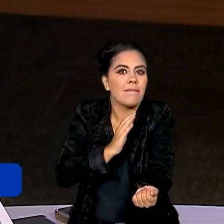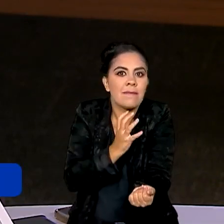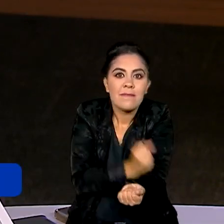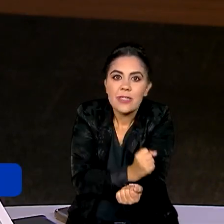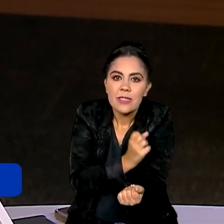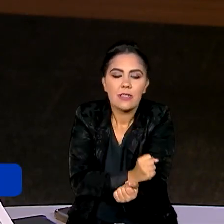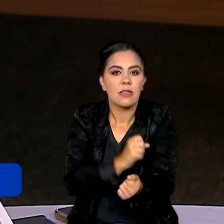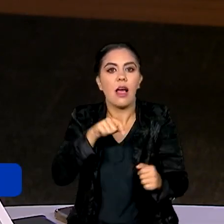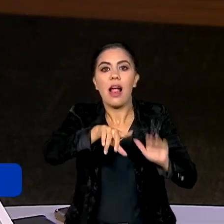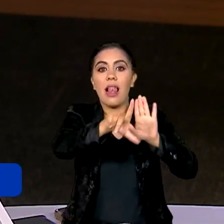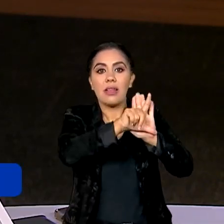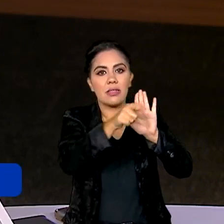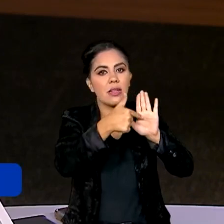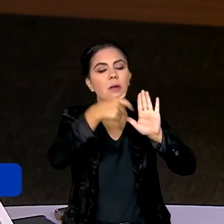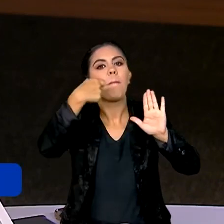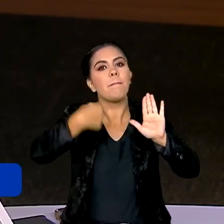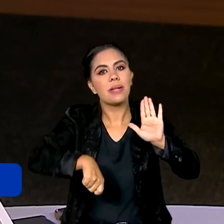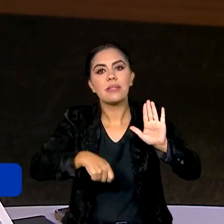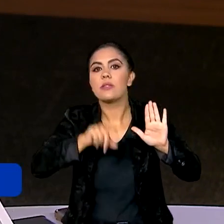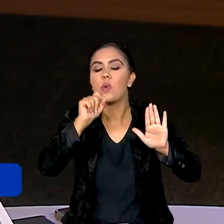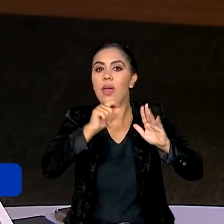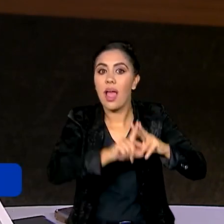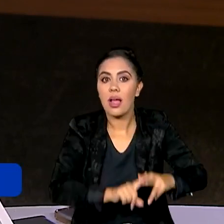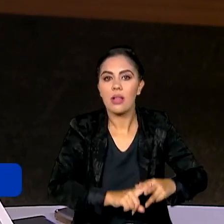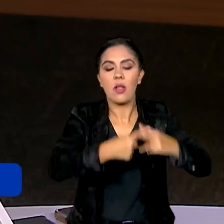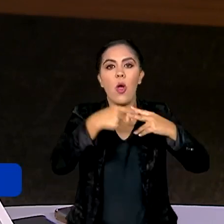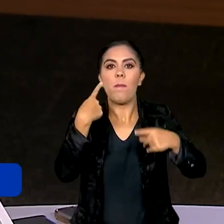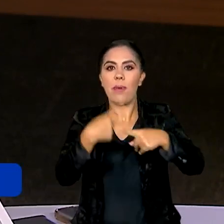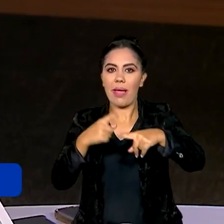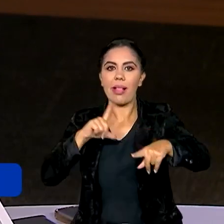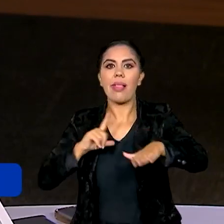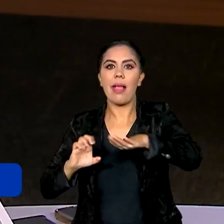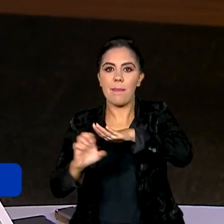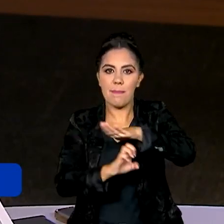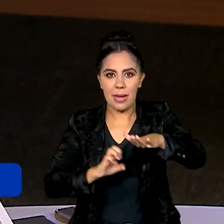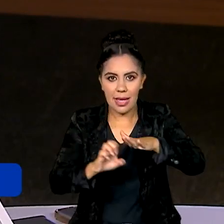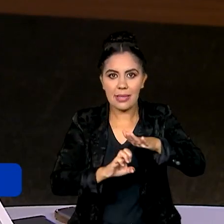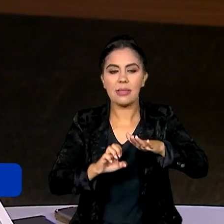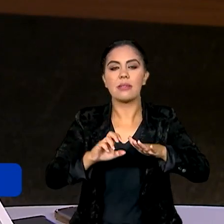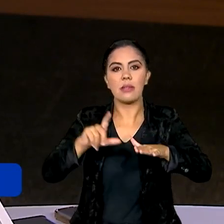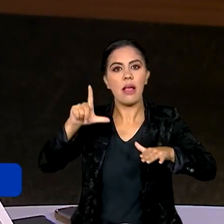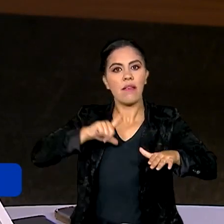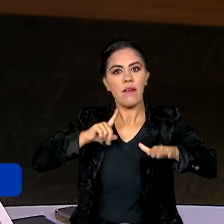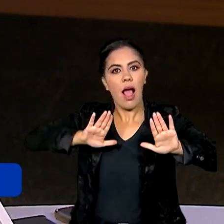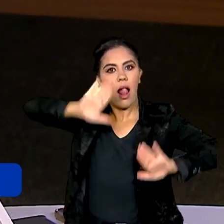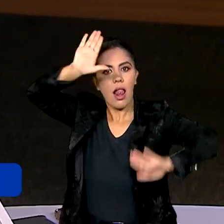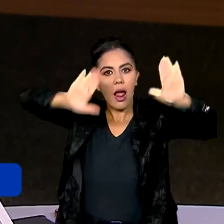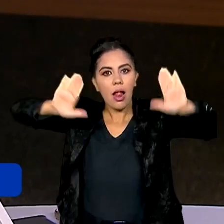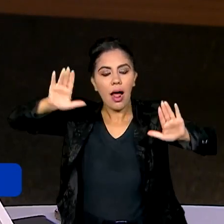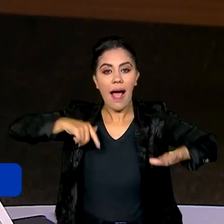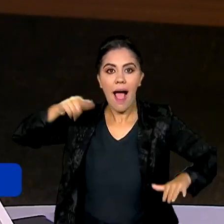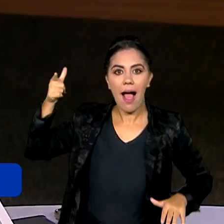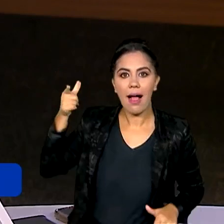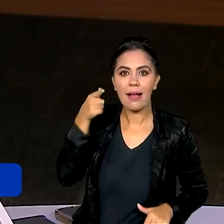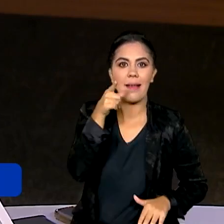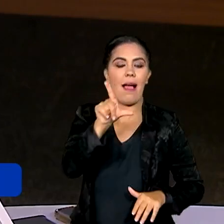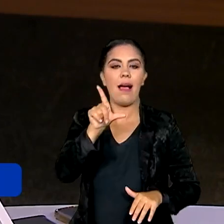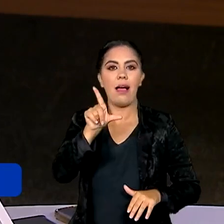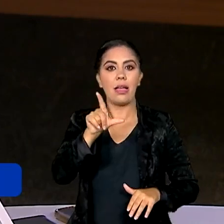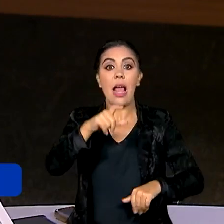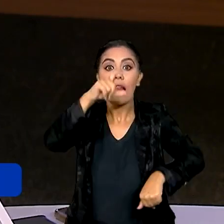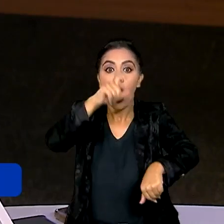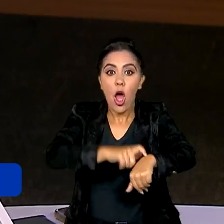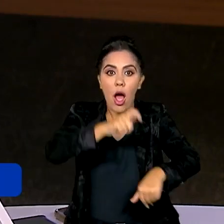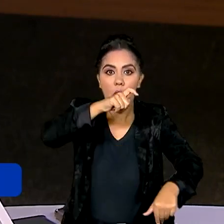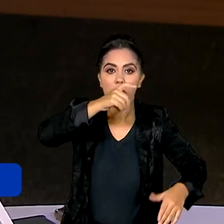aperfeiçoada. De muitas empresas entram numa licitação, ganham a obra e, ao executar, chega